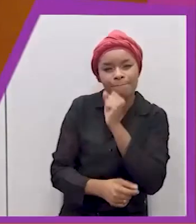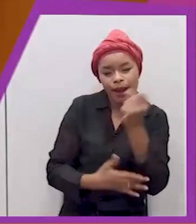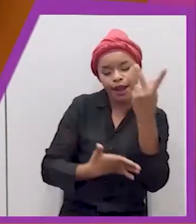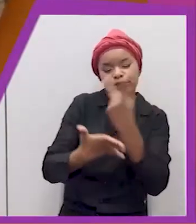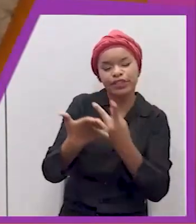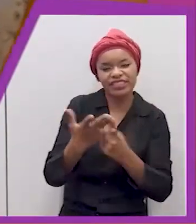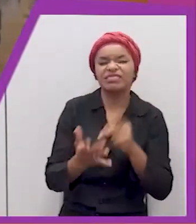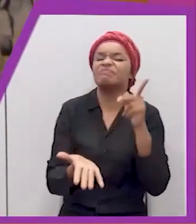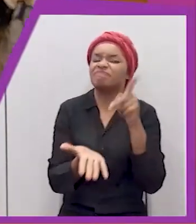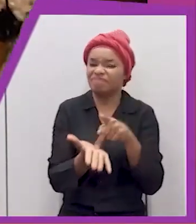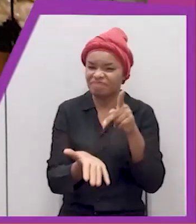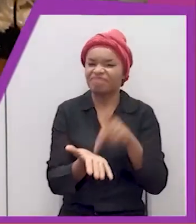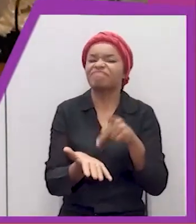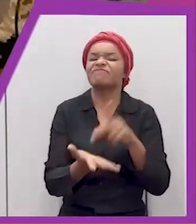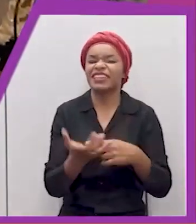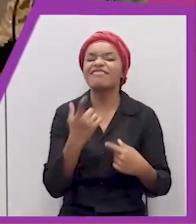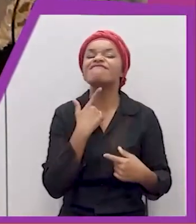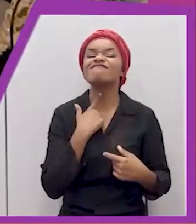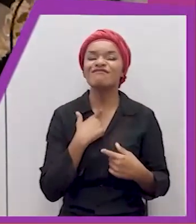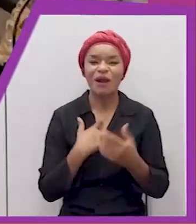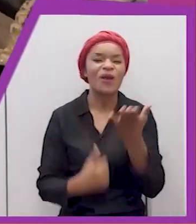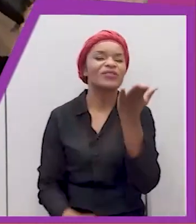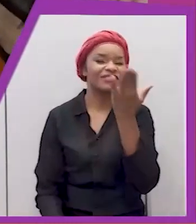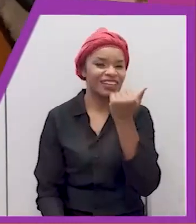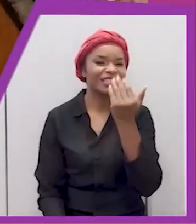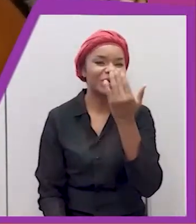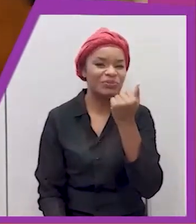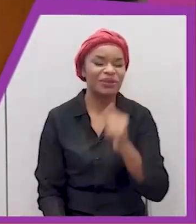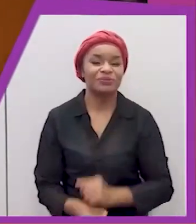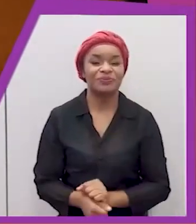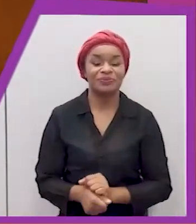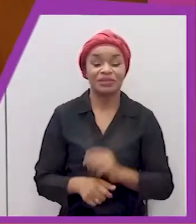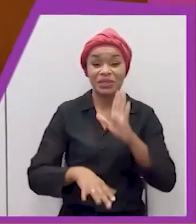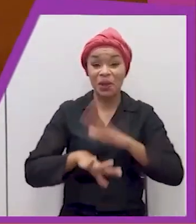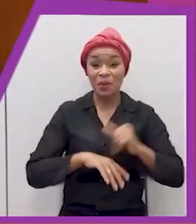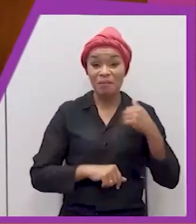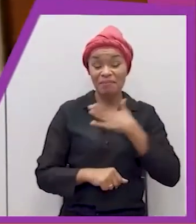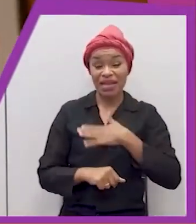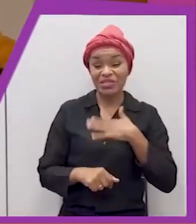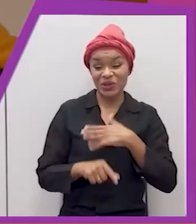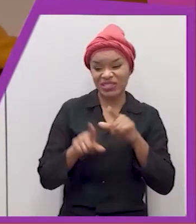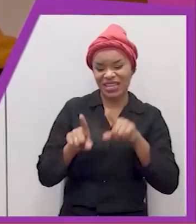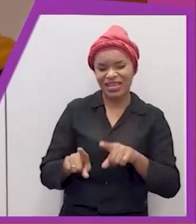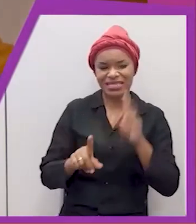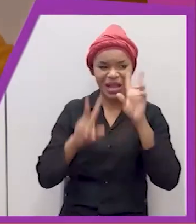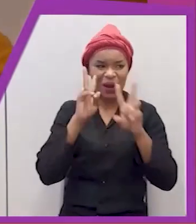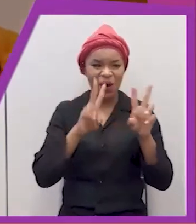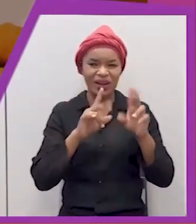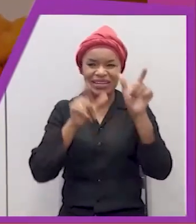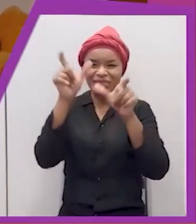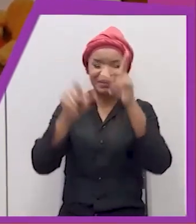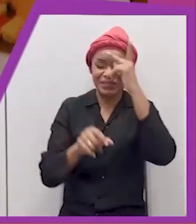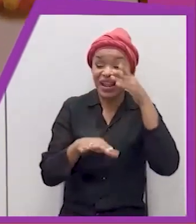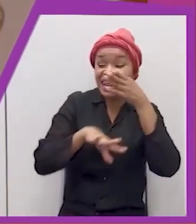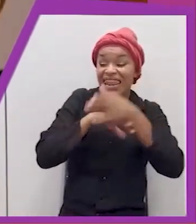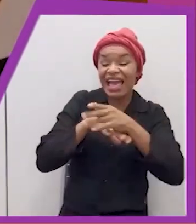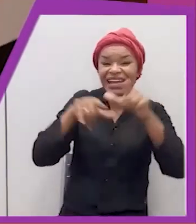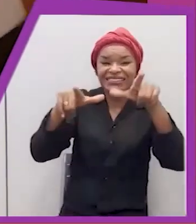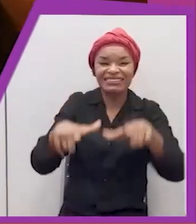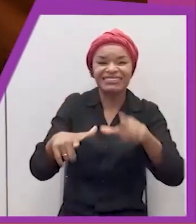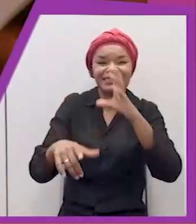Espero que você tenha gostado até vontade de comer olha aqui se não dá vontade de